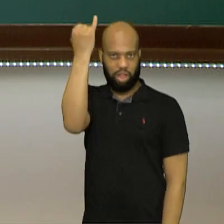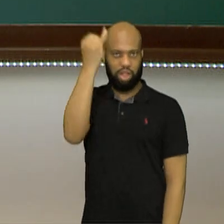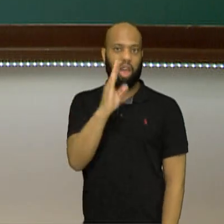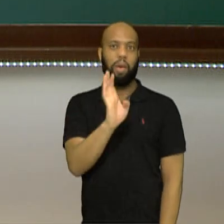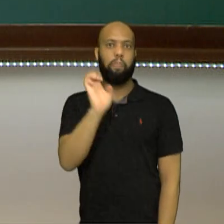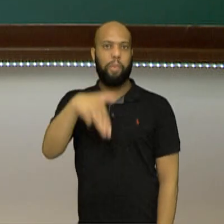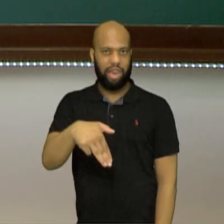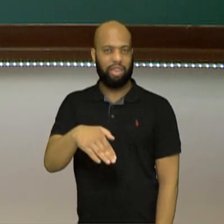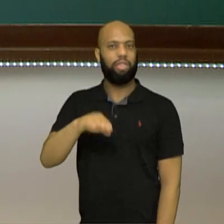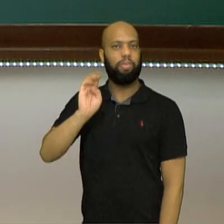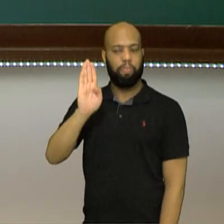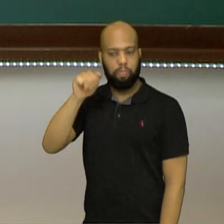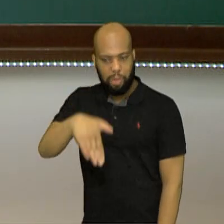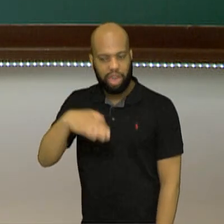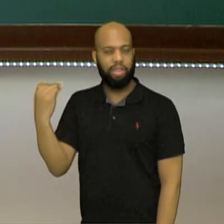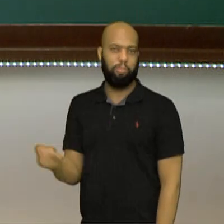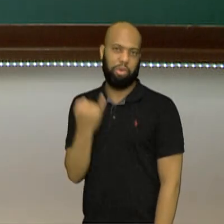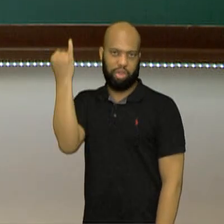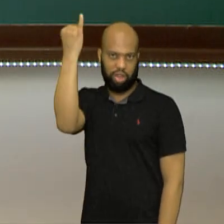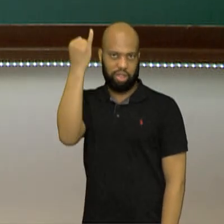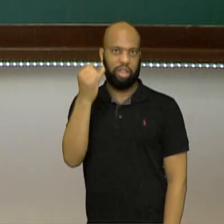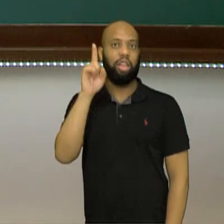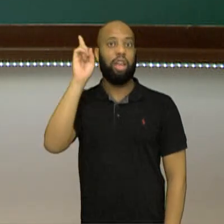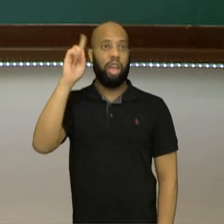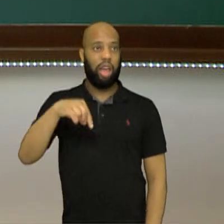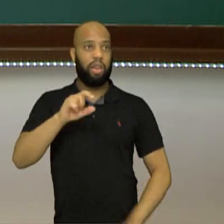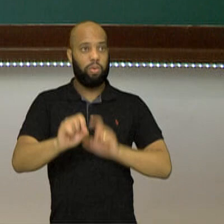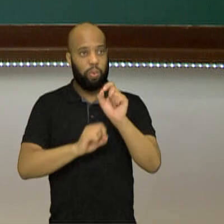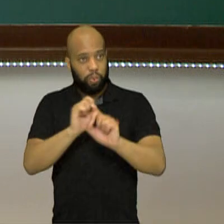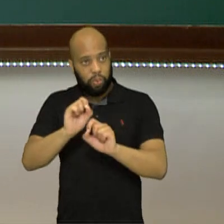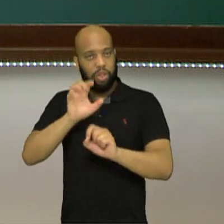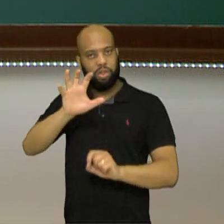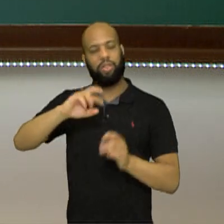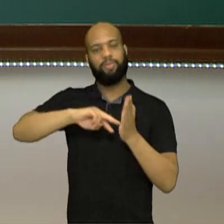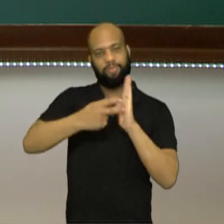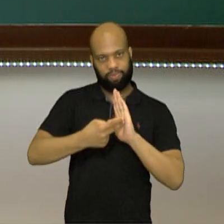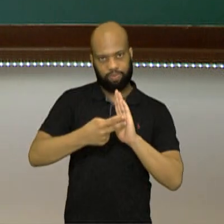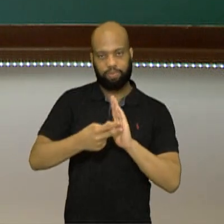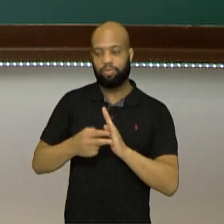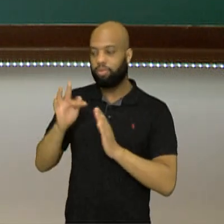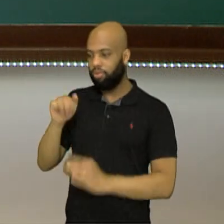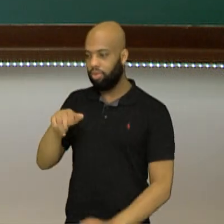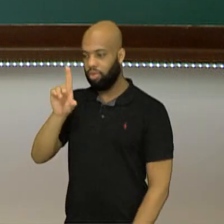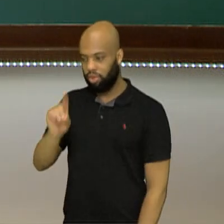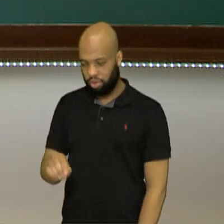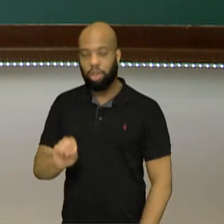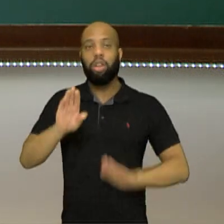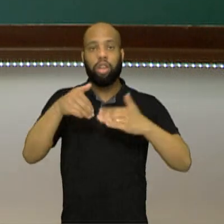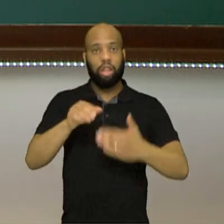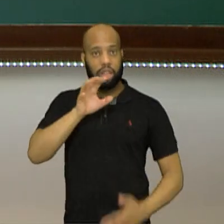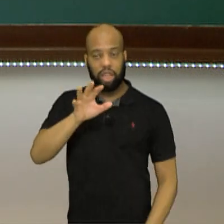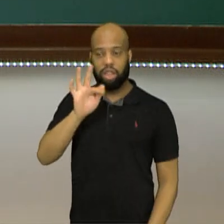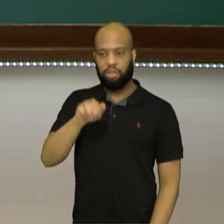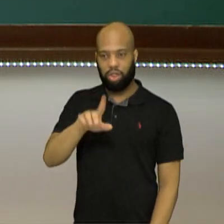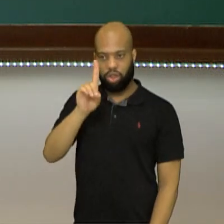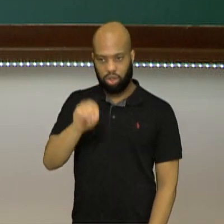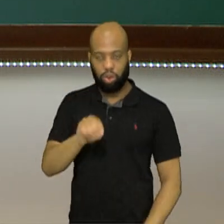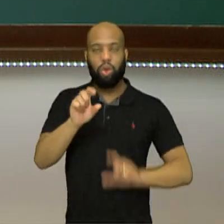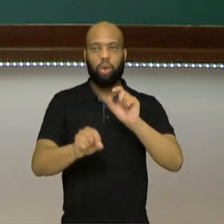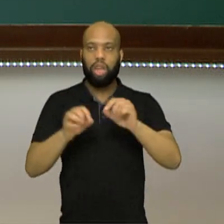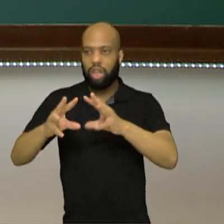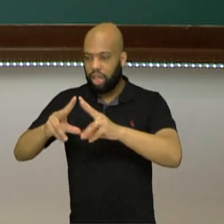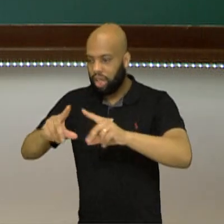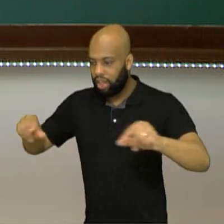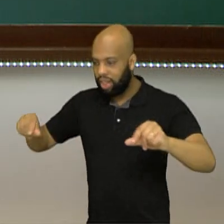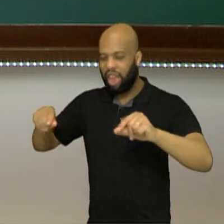feudo? Né, de origem germânica. Significado, bem de importância. E esse feudo geralmente era uma porção de